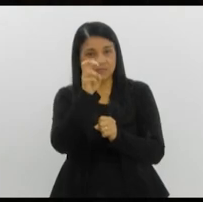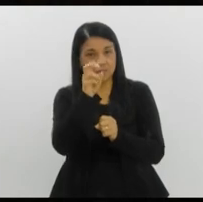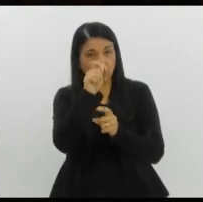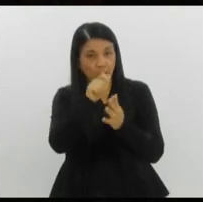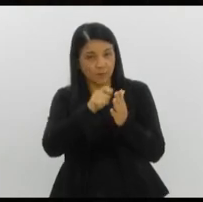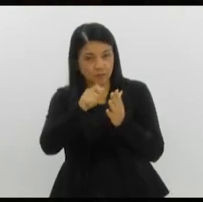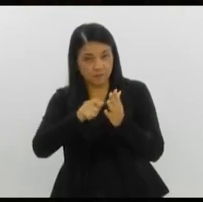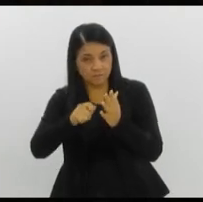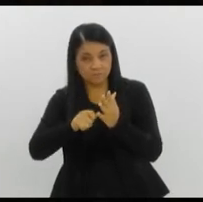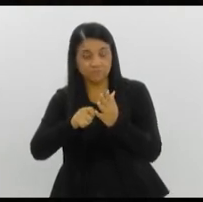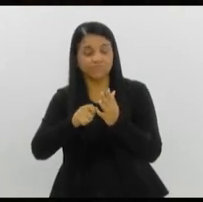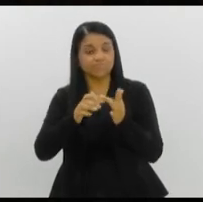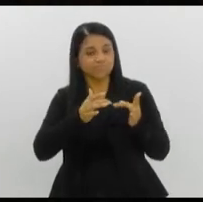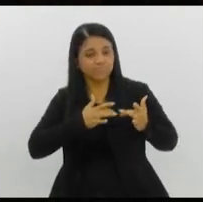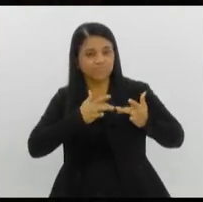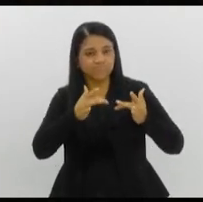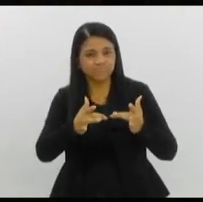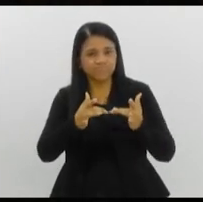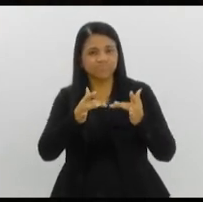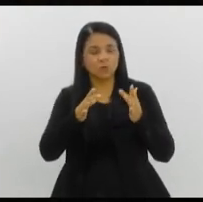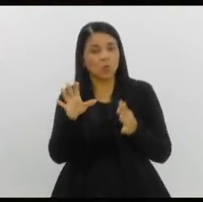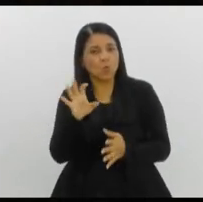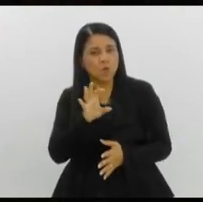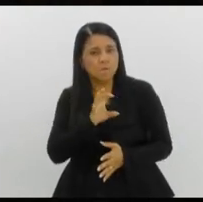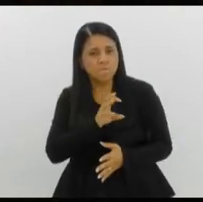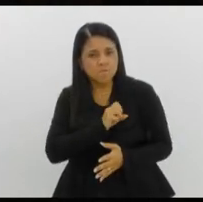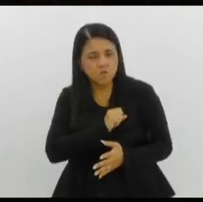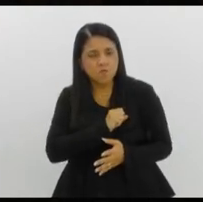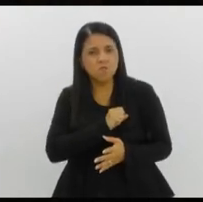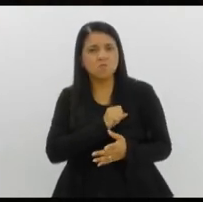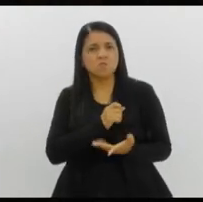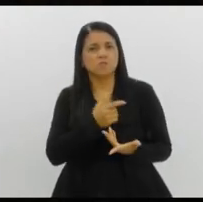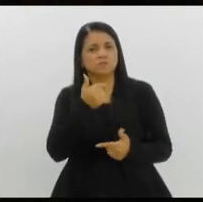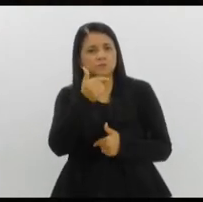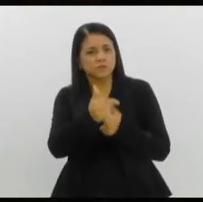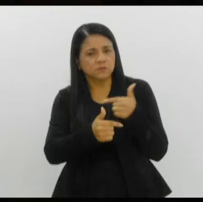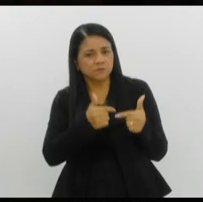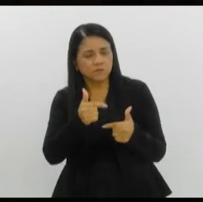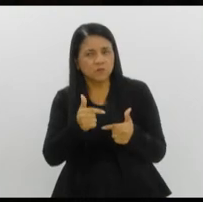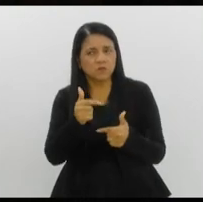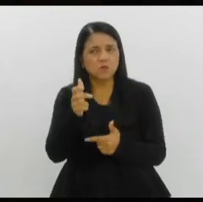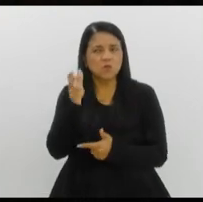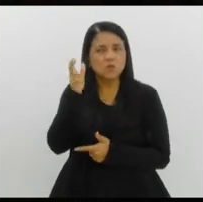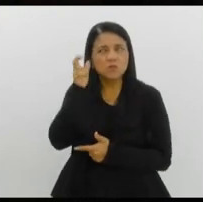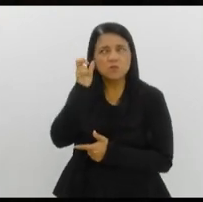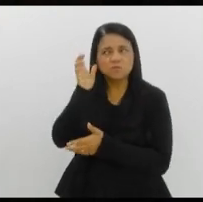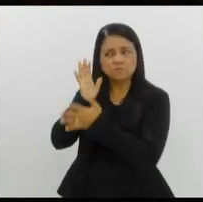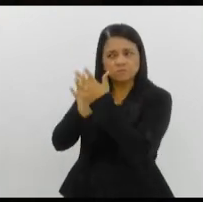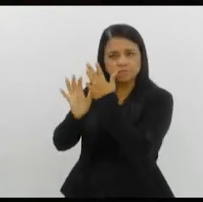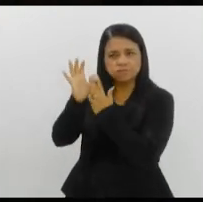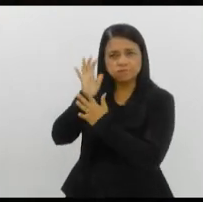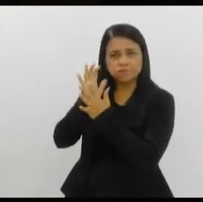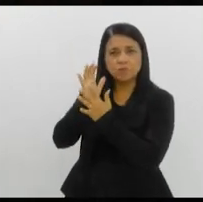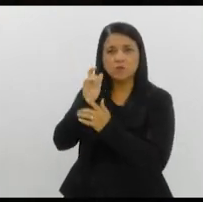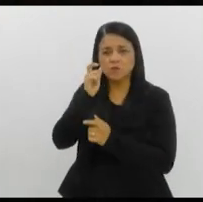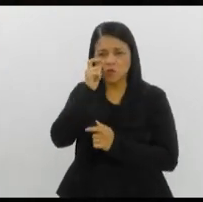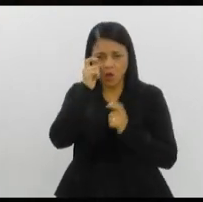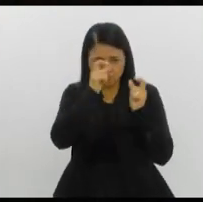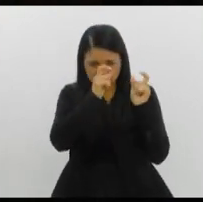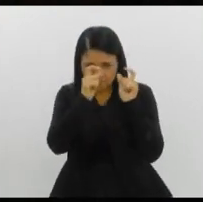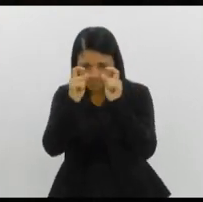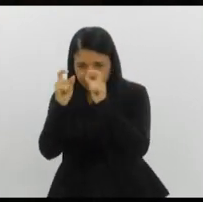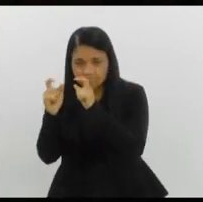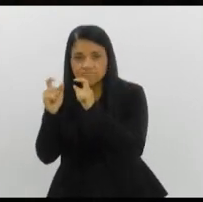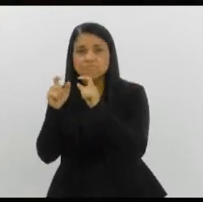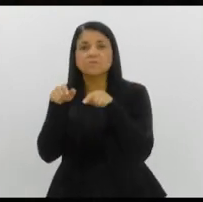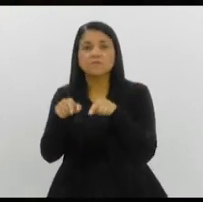me dedicar com afinco, com amor e com ouvidos e olhos muito atentos, deputada Franciane, para conhecer